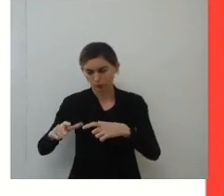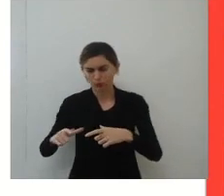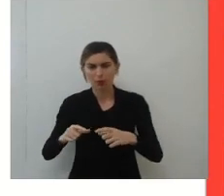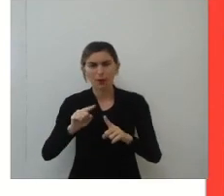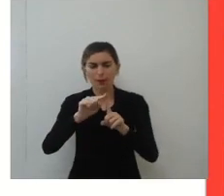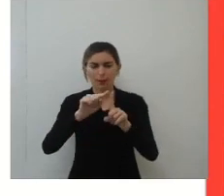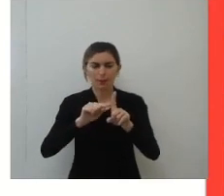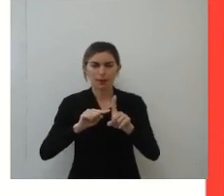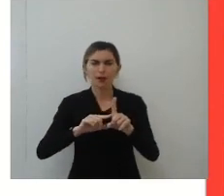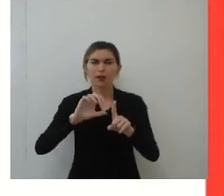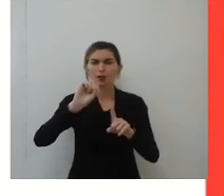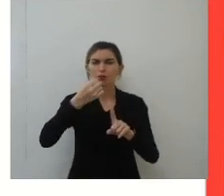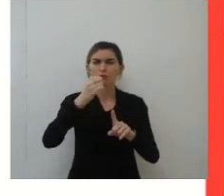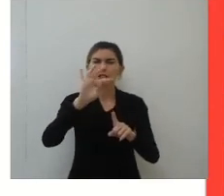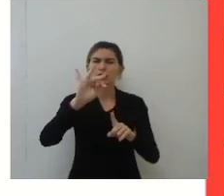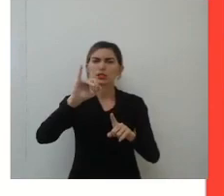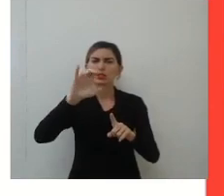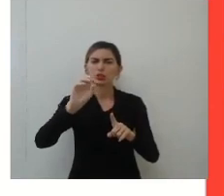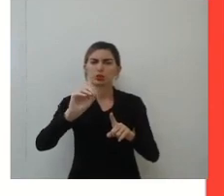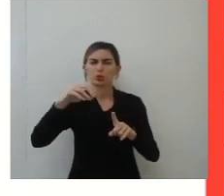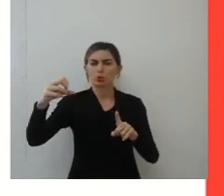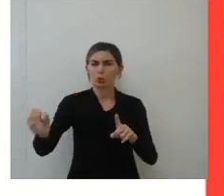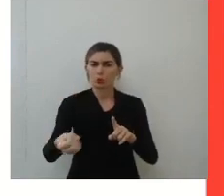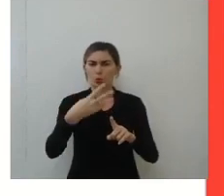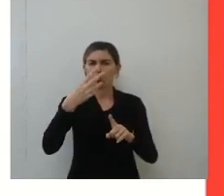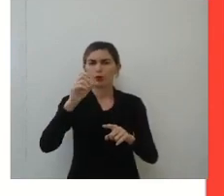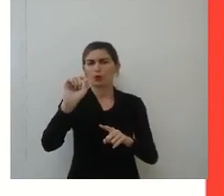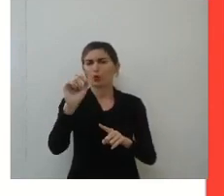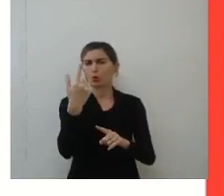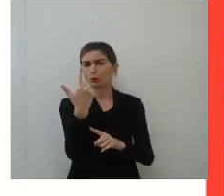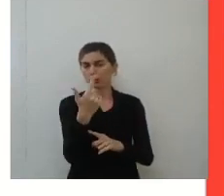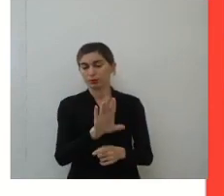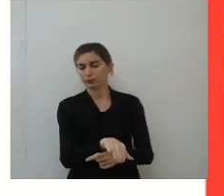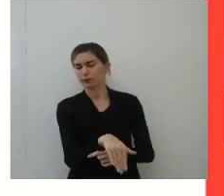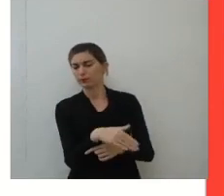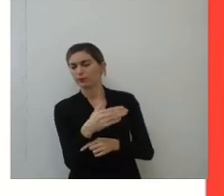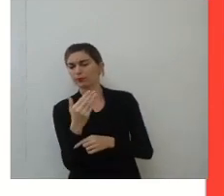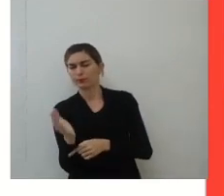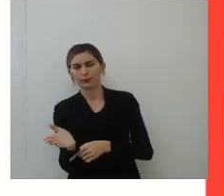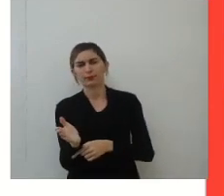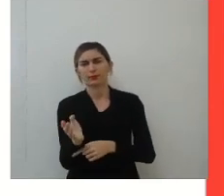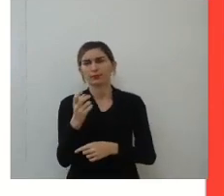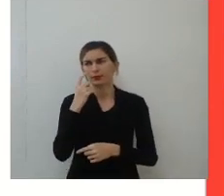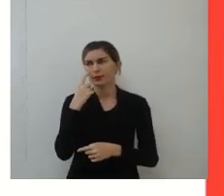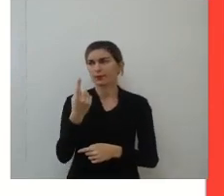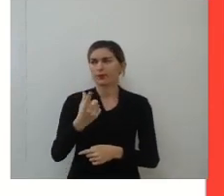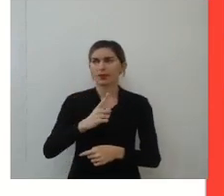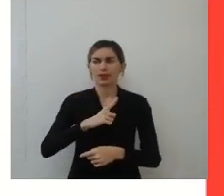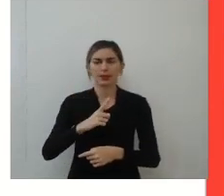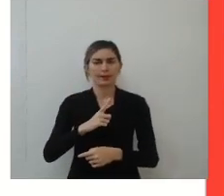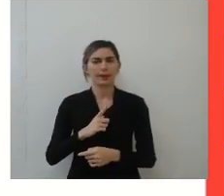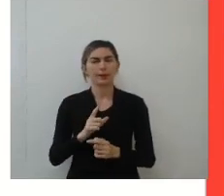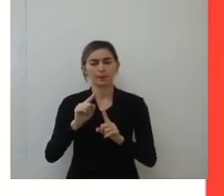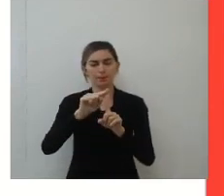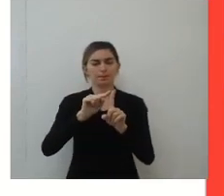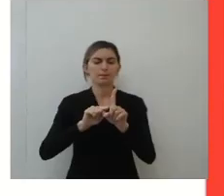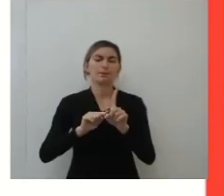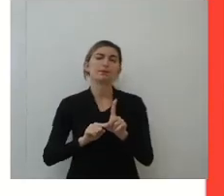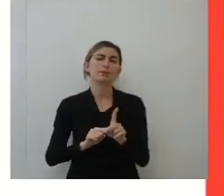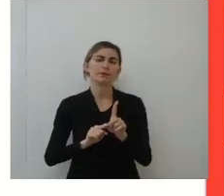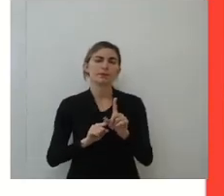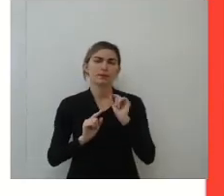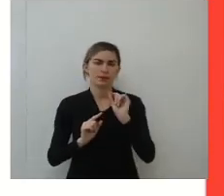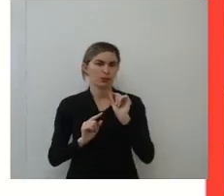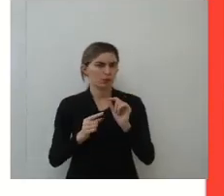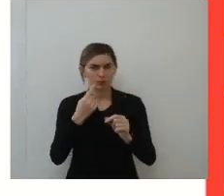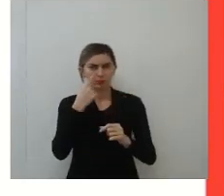bairro de Sítio Novo, que é em Olinda. Do outro lado, né, a gente tem um bairro que